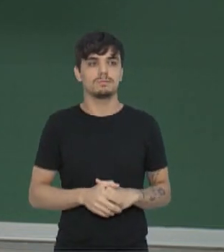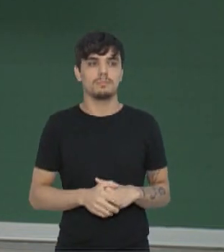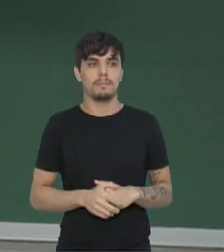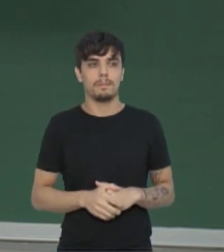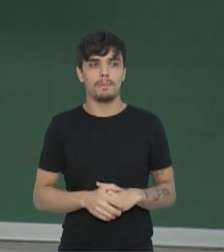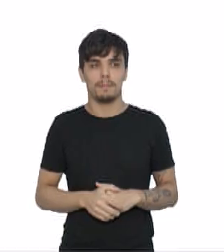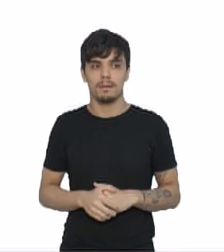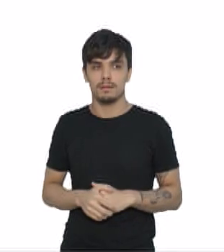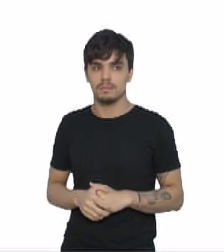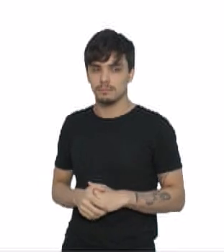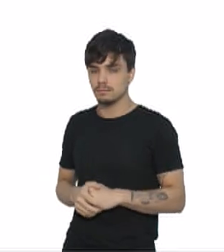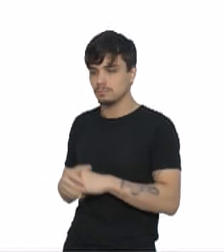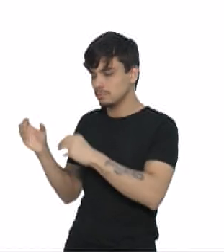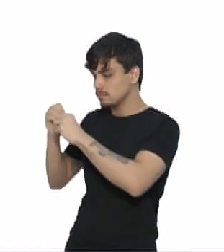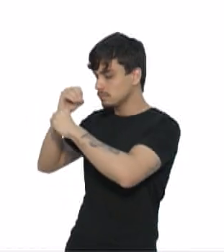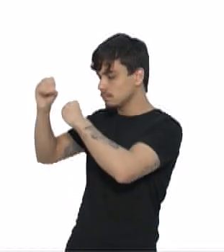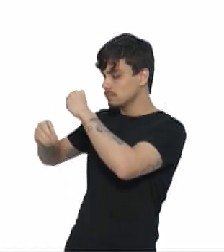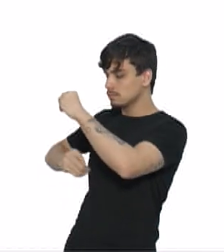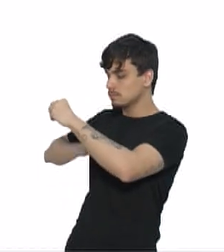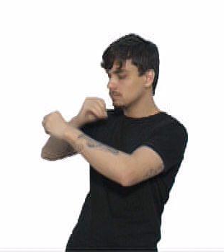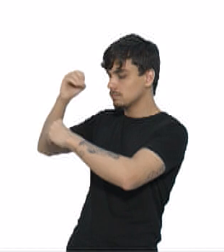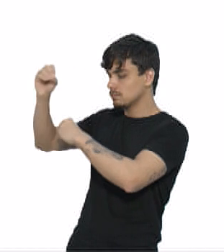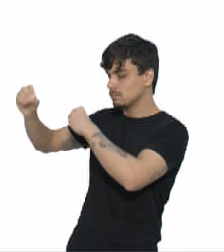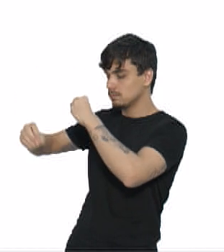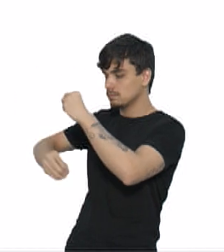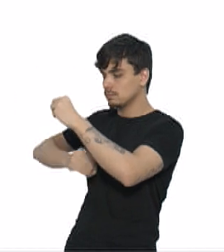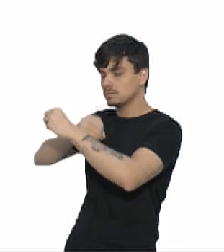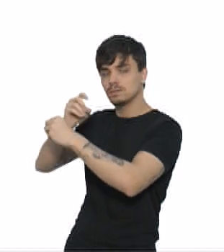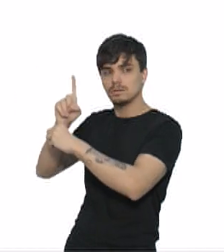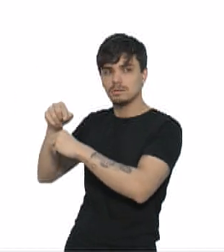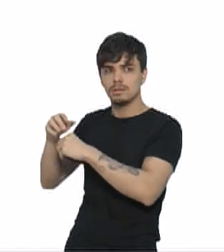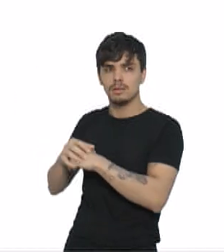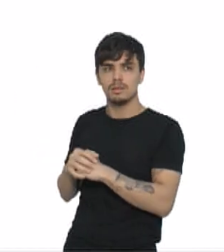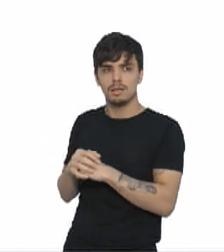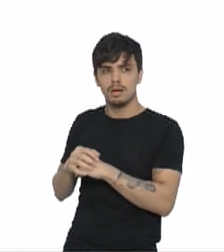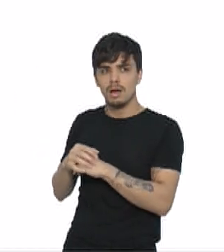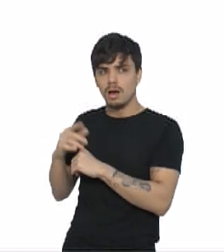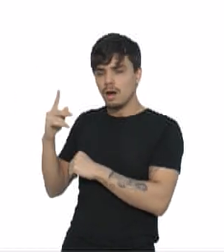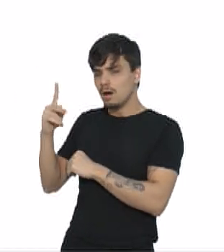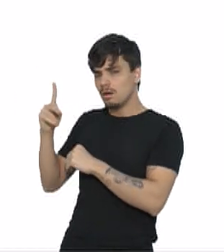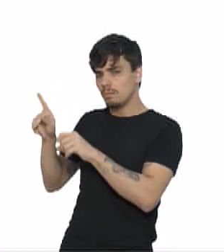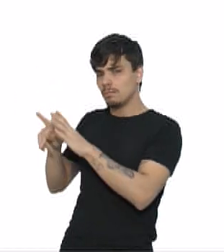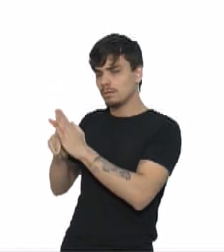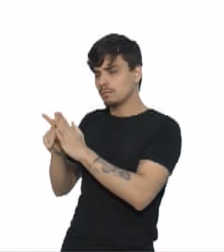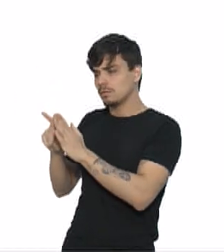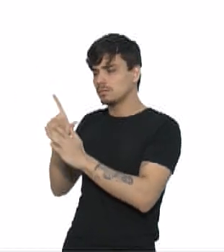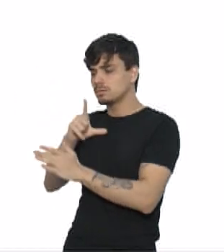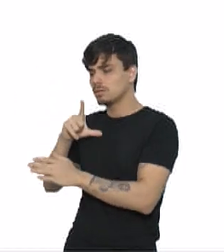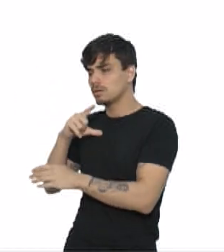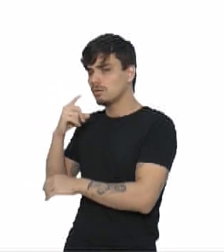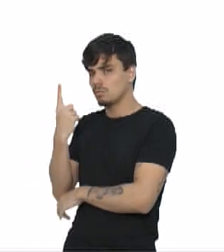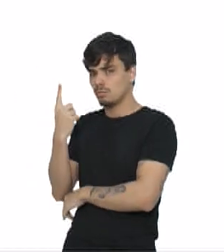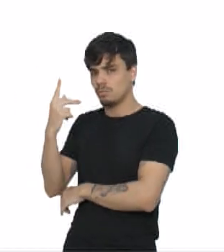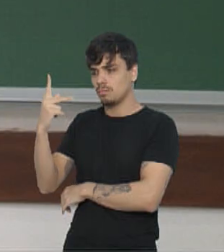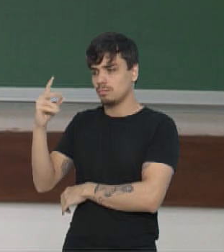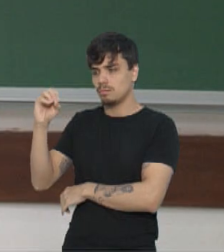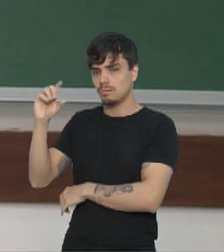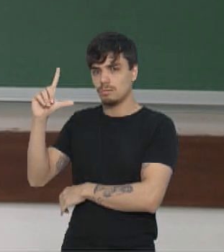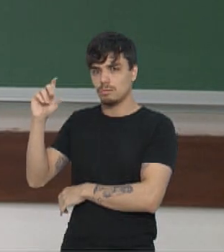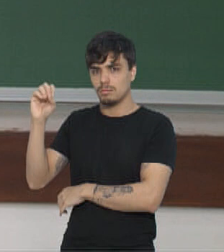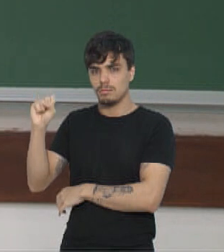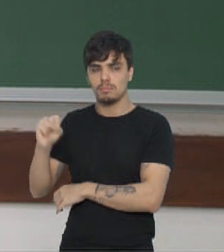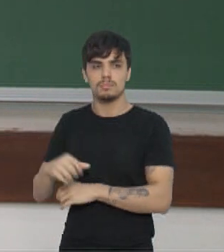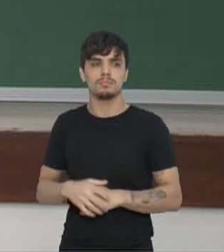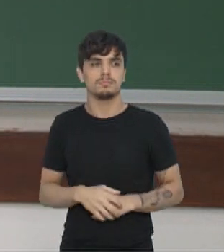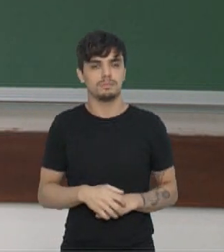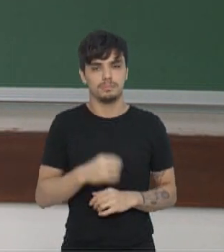As órbitas dos planetas são elípticas, das quais o Sol orbita um dos polos. Então, olha